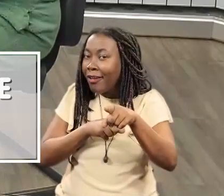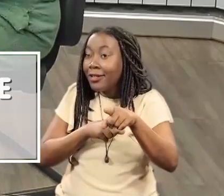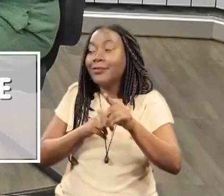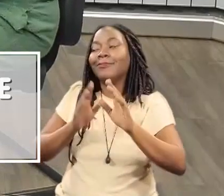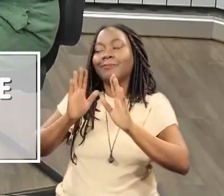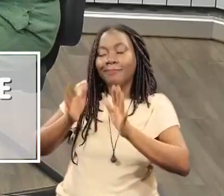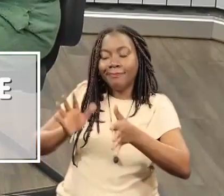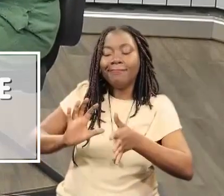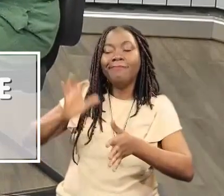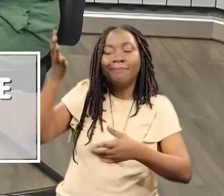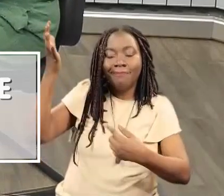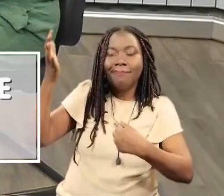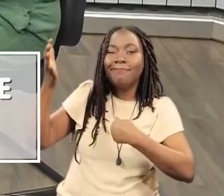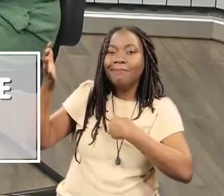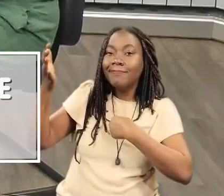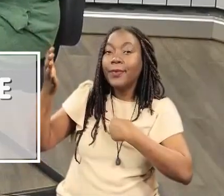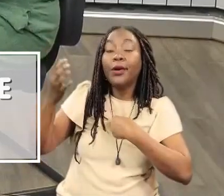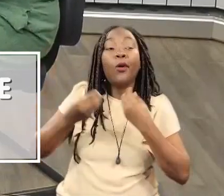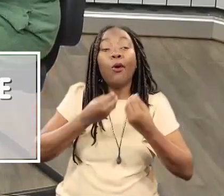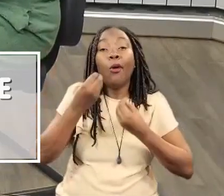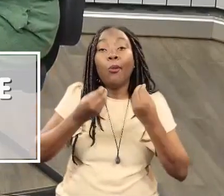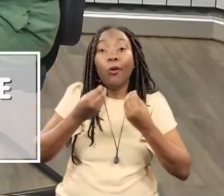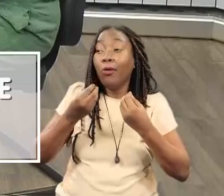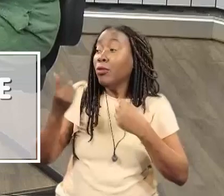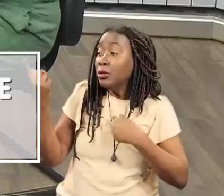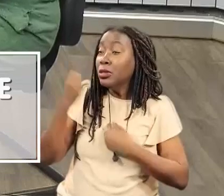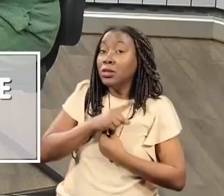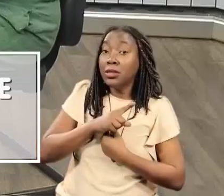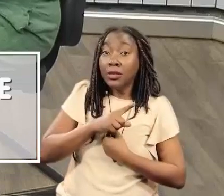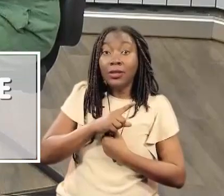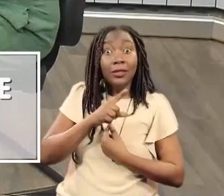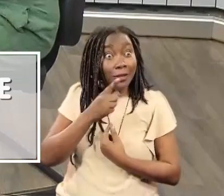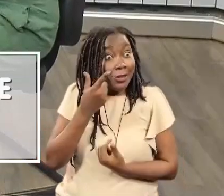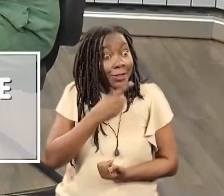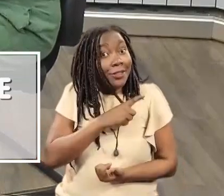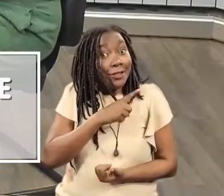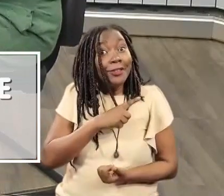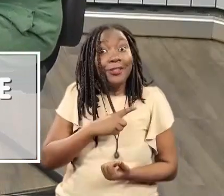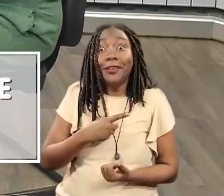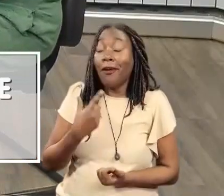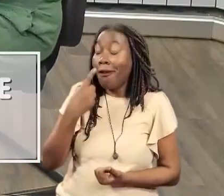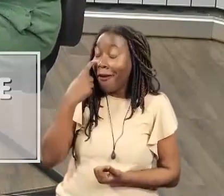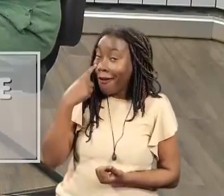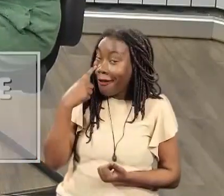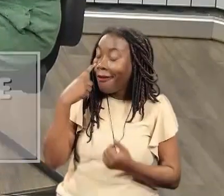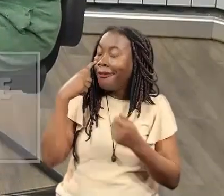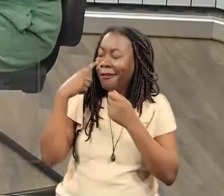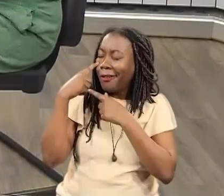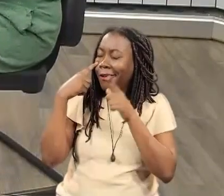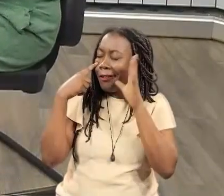por essa experiência. E como foi? Consegui. Conseguiu? Olha, isso é engraçado, isso é curioso, porque as pessoas falam,